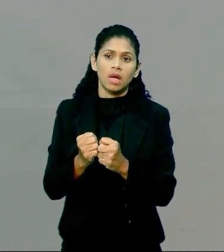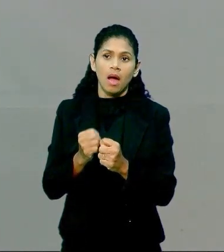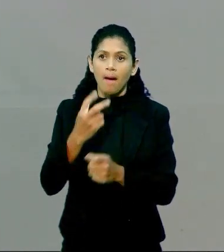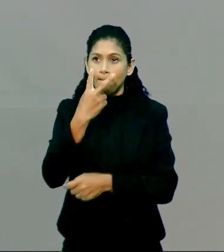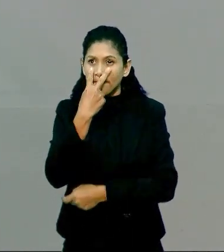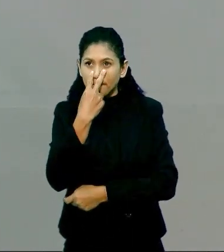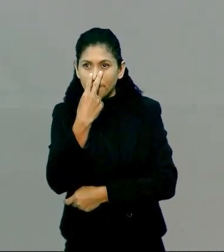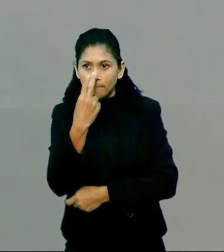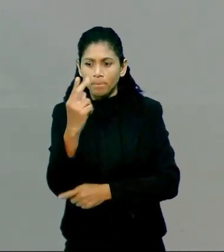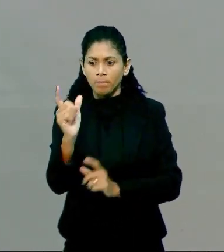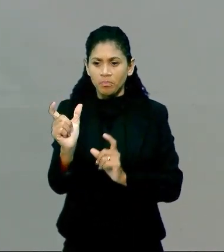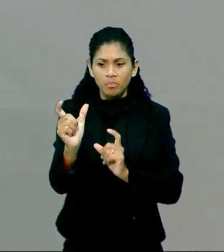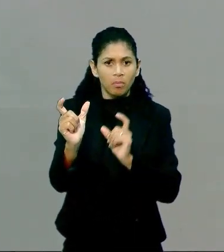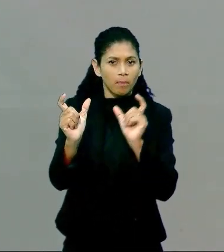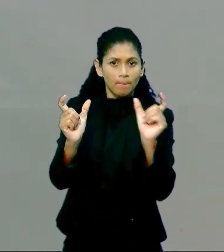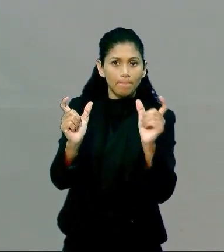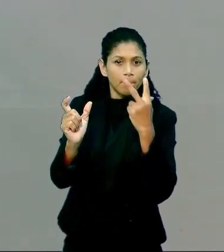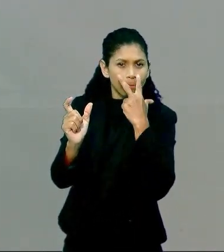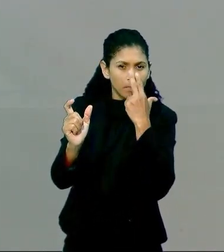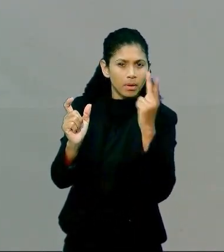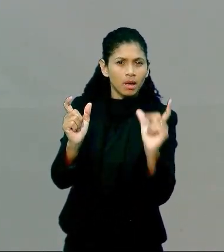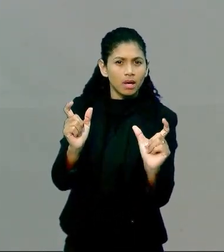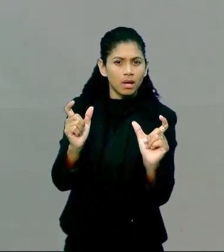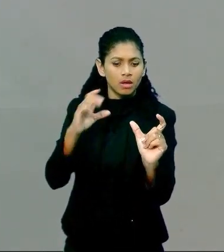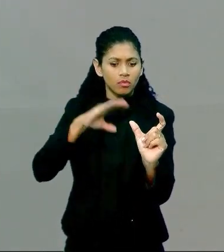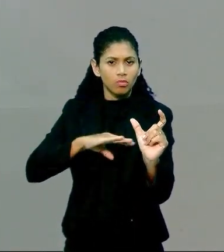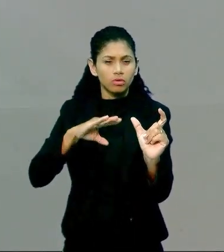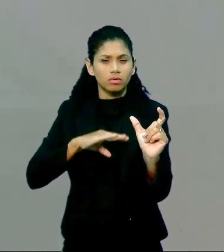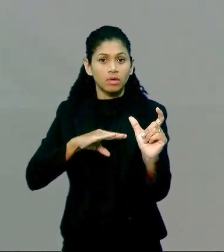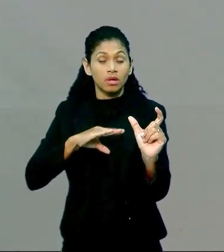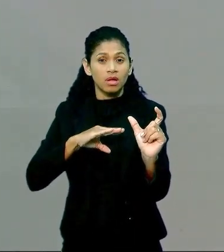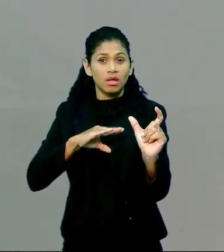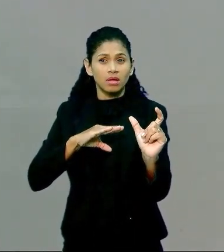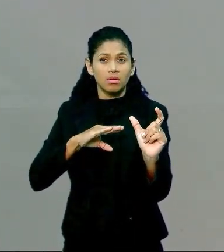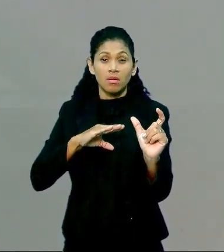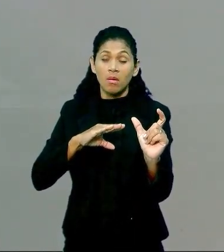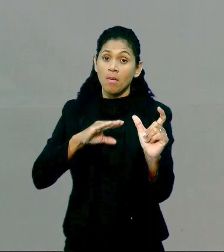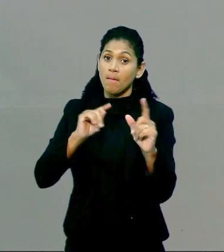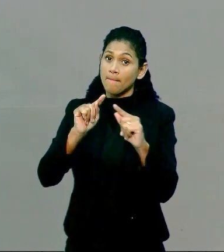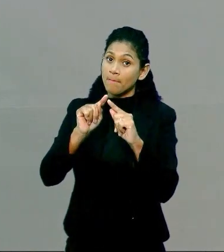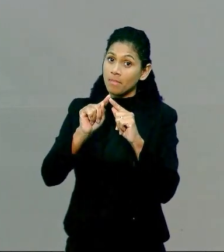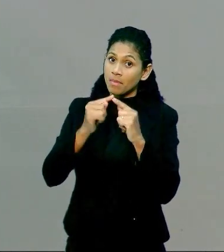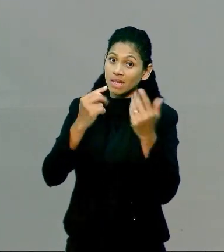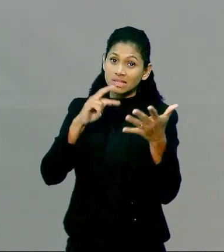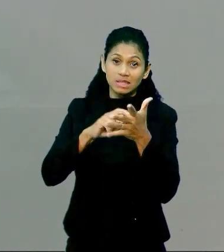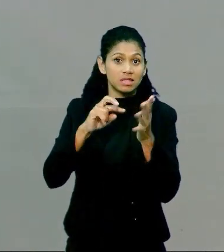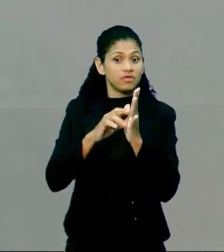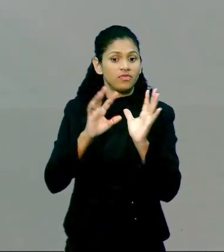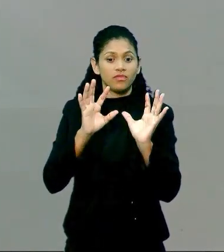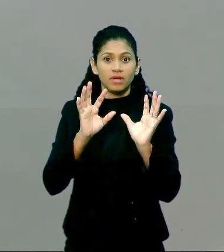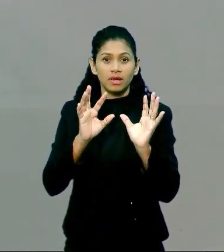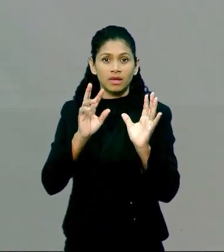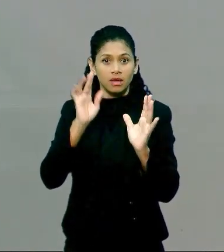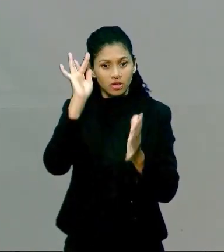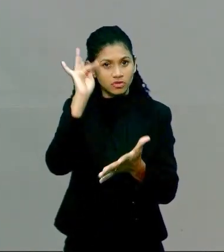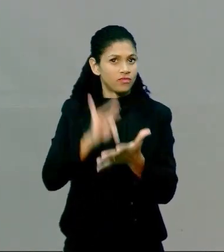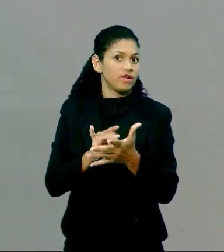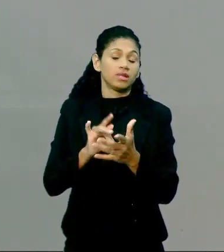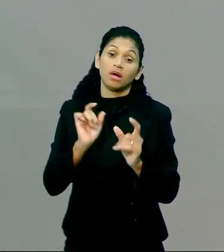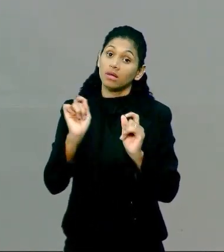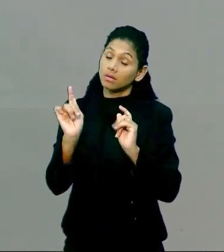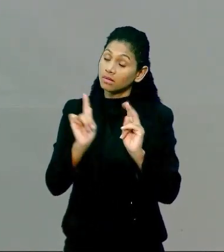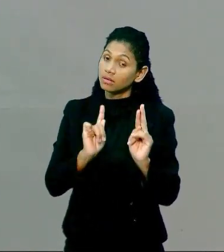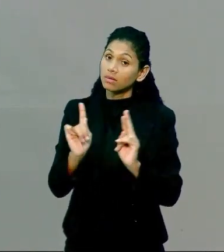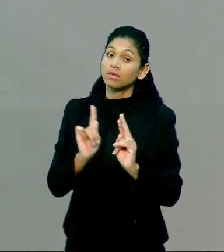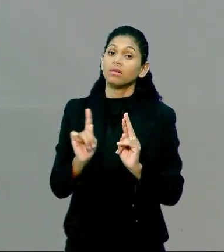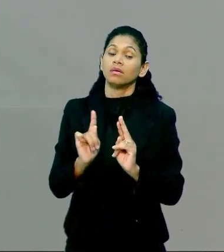significado, né? A gente vai estudar isso mais na frente nos heterossemânticos. Então, a gente tem que ter cuidado, né? Tem que